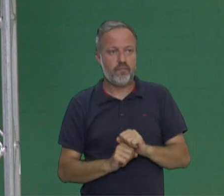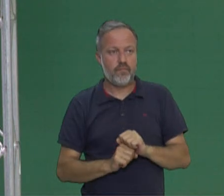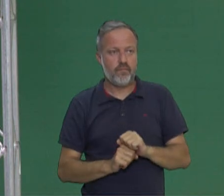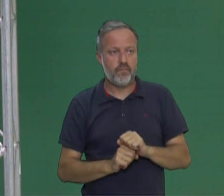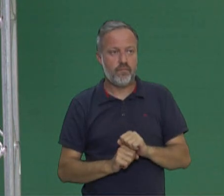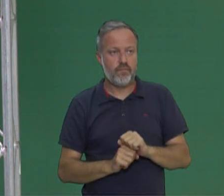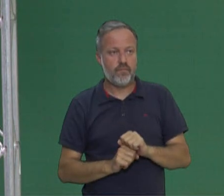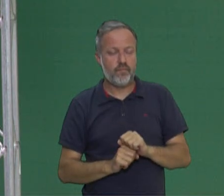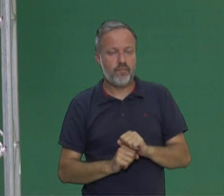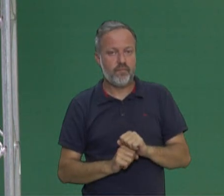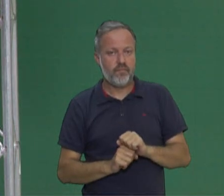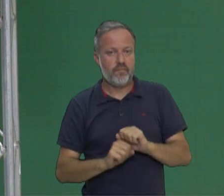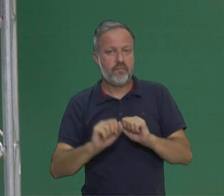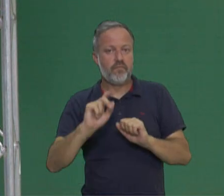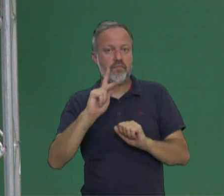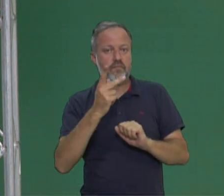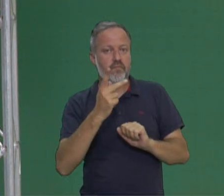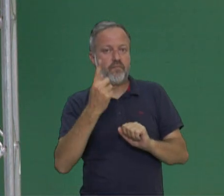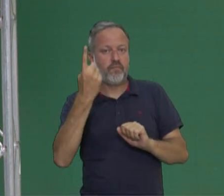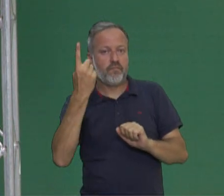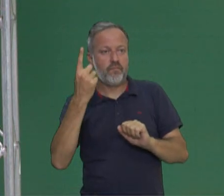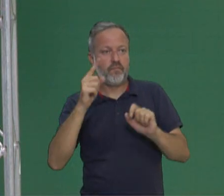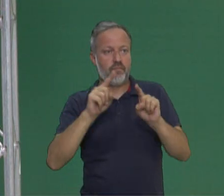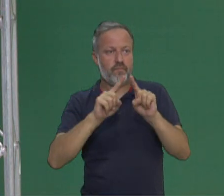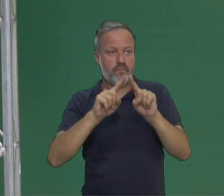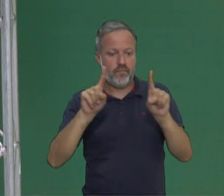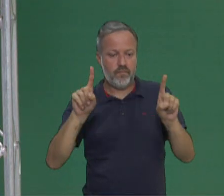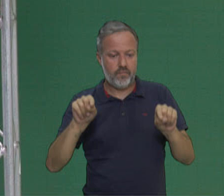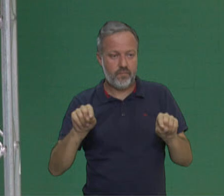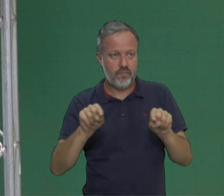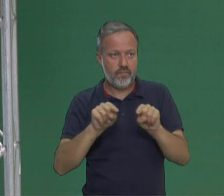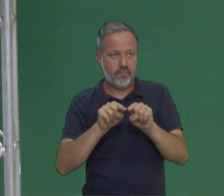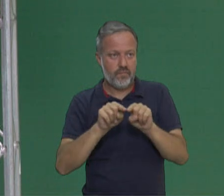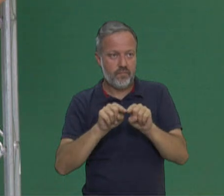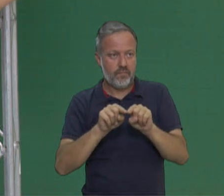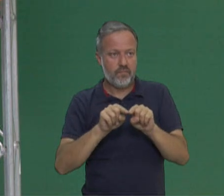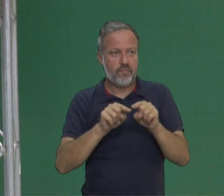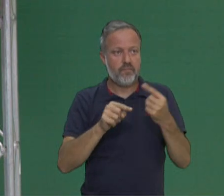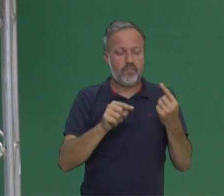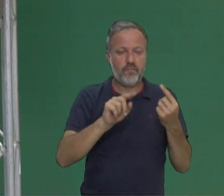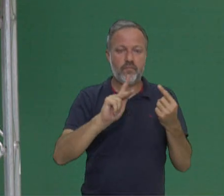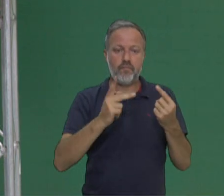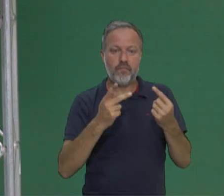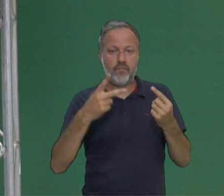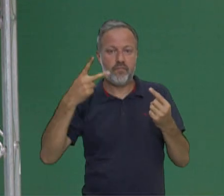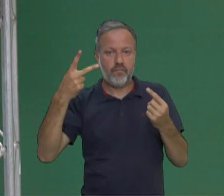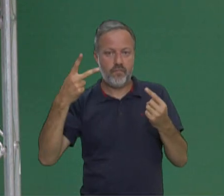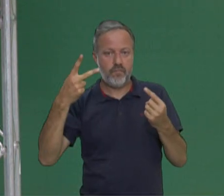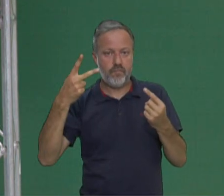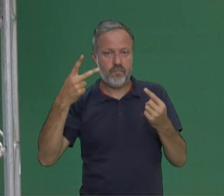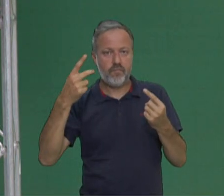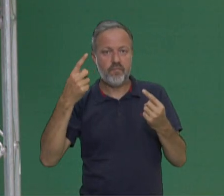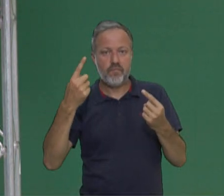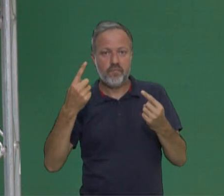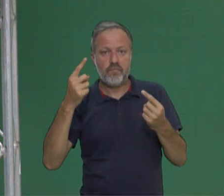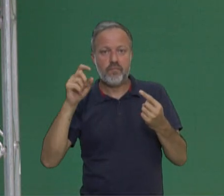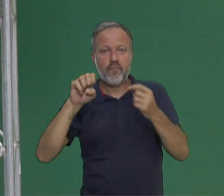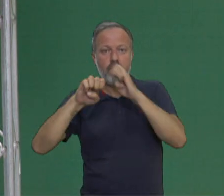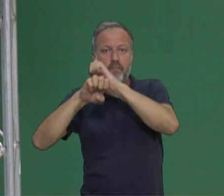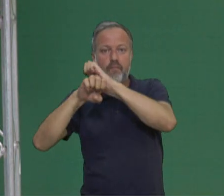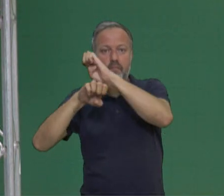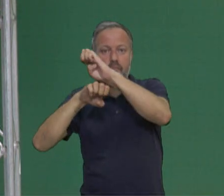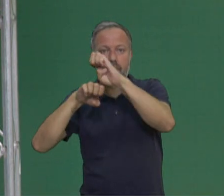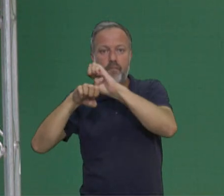Um próton e um elétron, um próton e um nêutron e um elétron, um próton, dois nêutrons e um